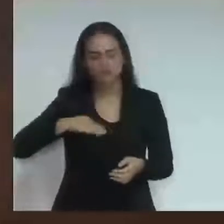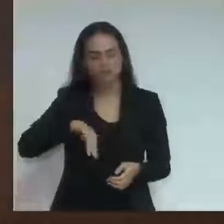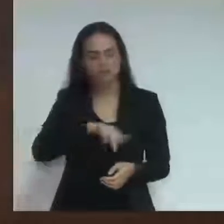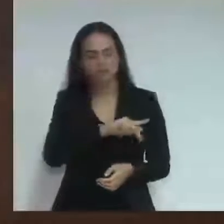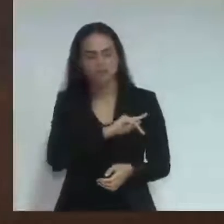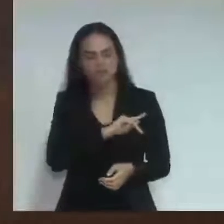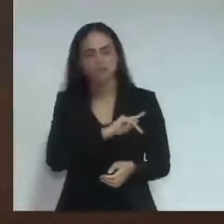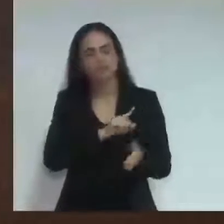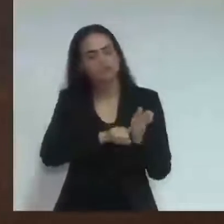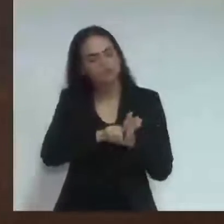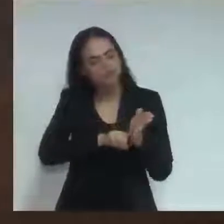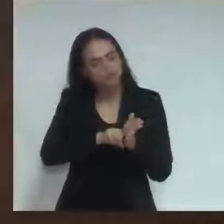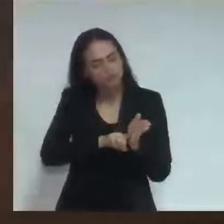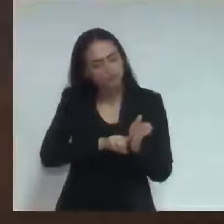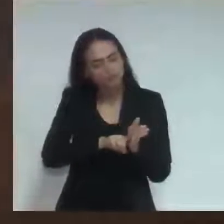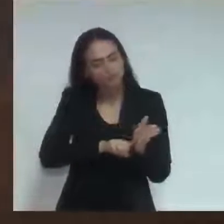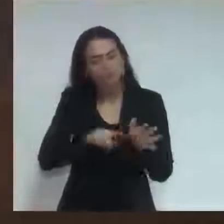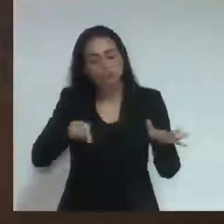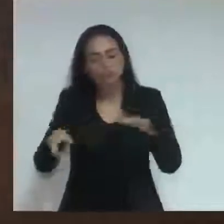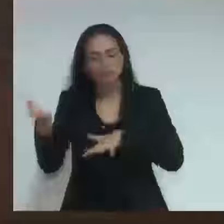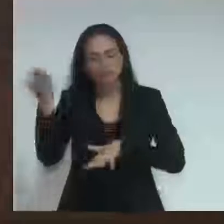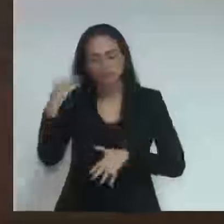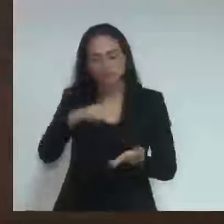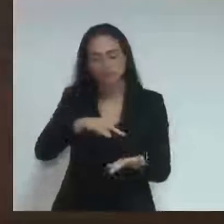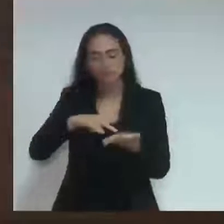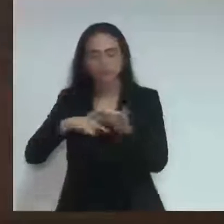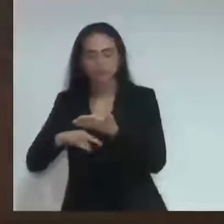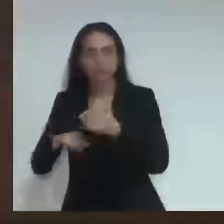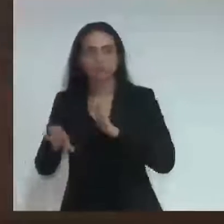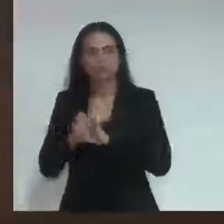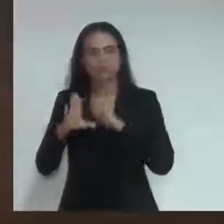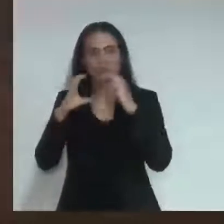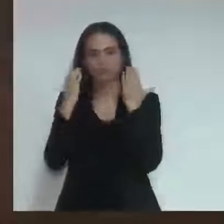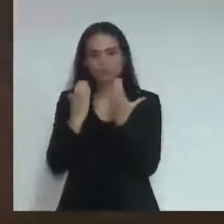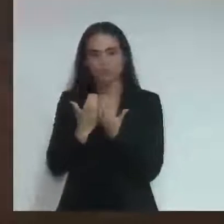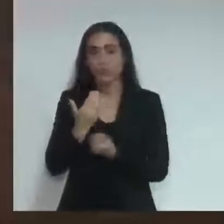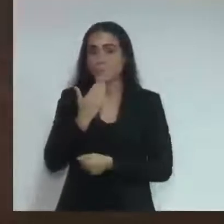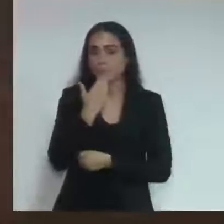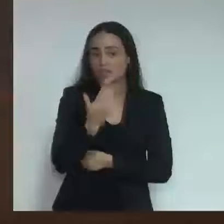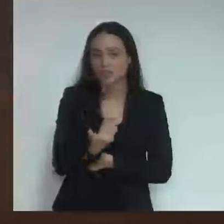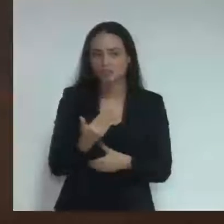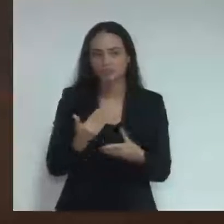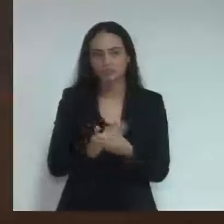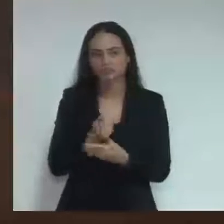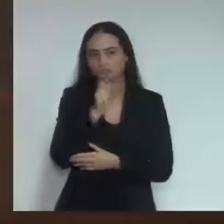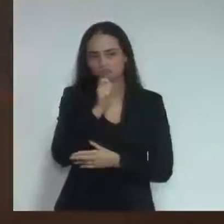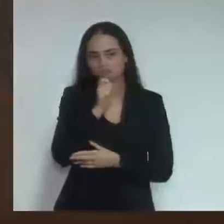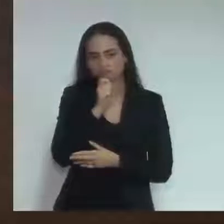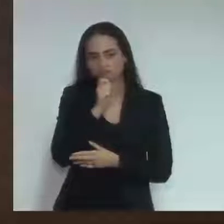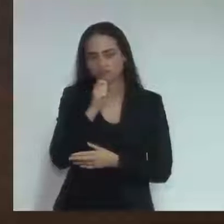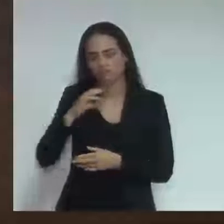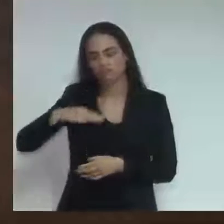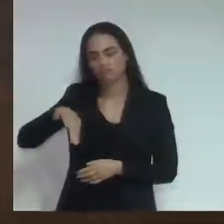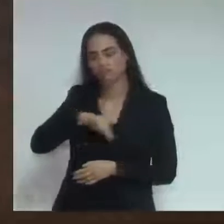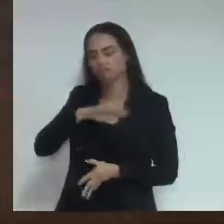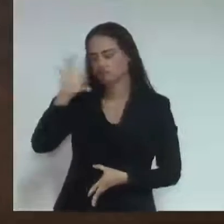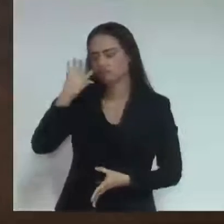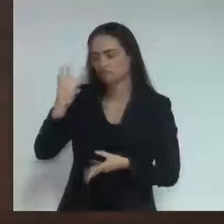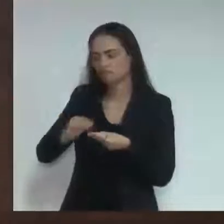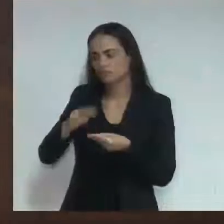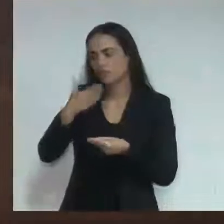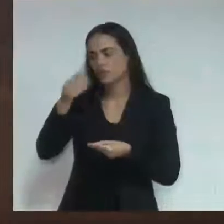ali um documento que Vossa Excelência pediu que o pedido, que não era processo, ele foi arquivado.